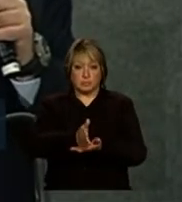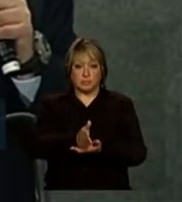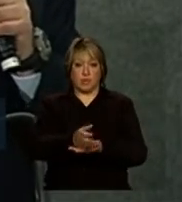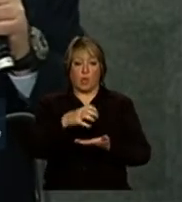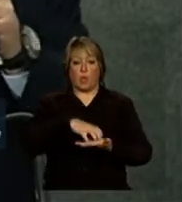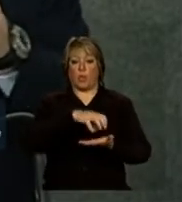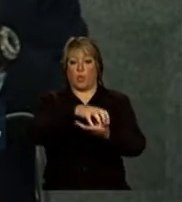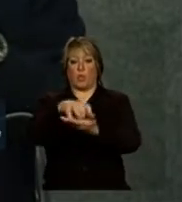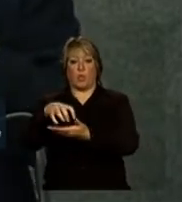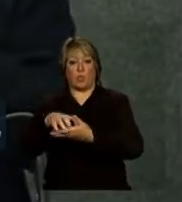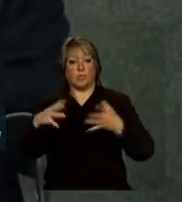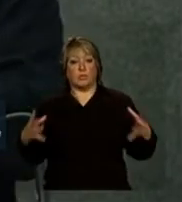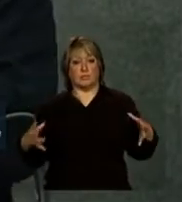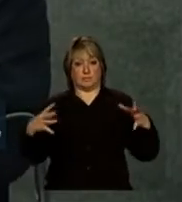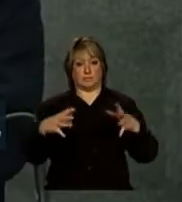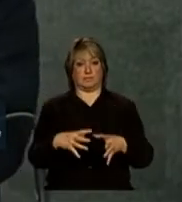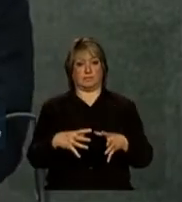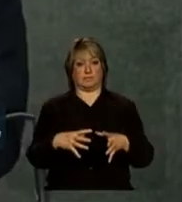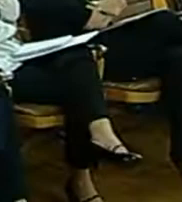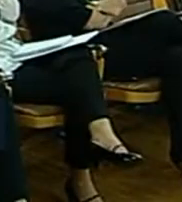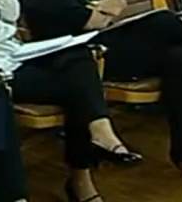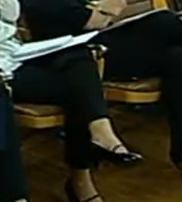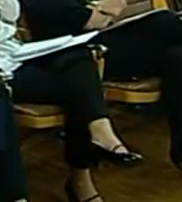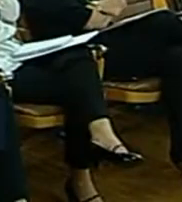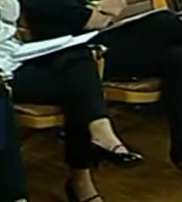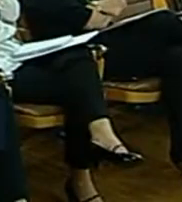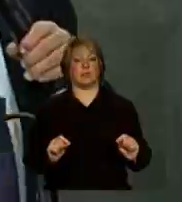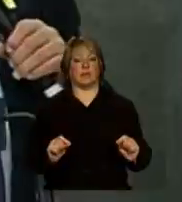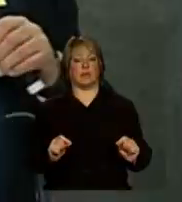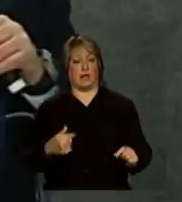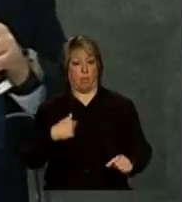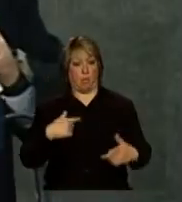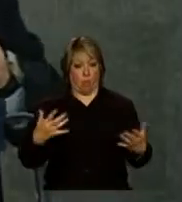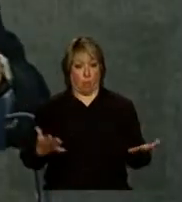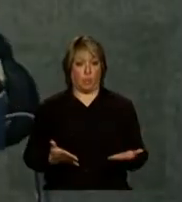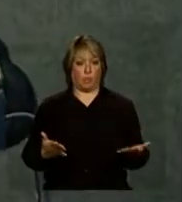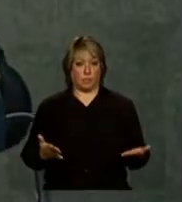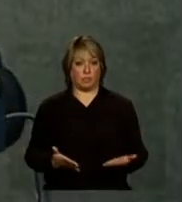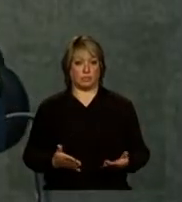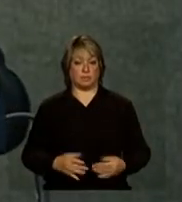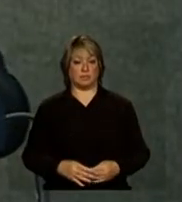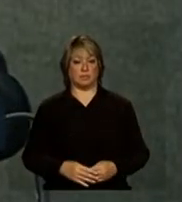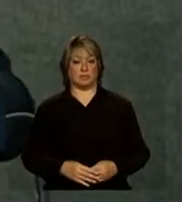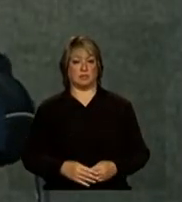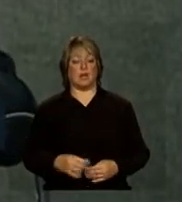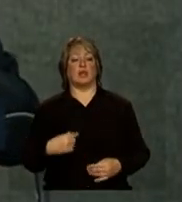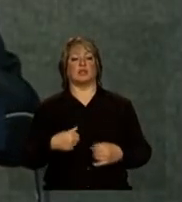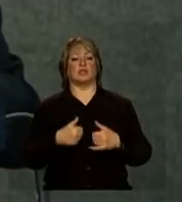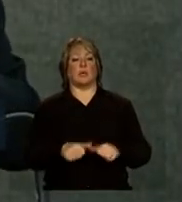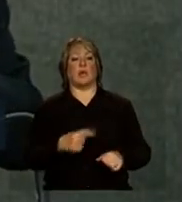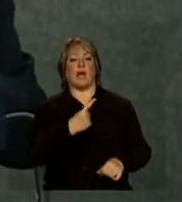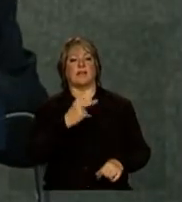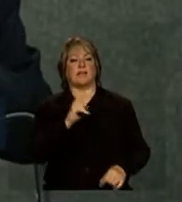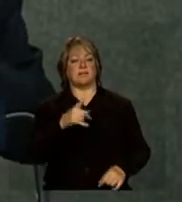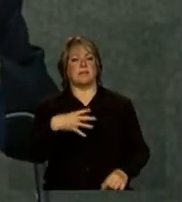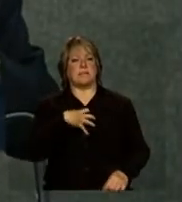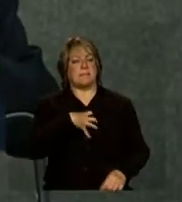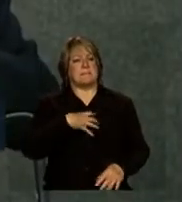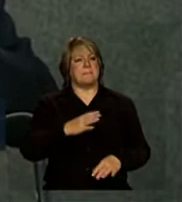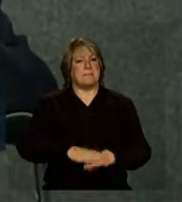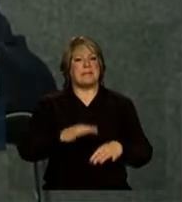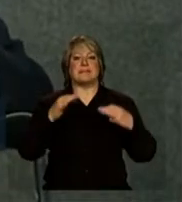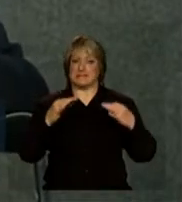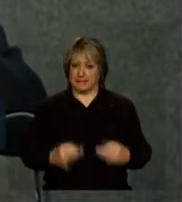as equipes e o cheque se eu estou conseguindo chegar ou não eu hoje tô cada vez mais convicto